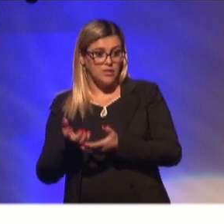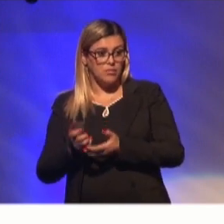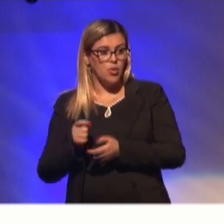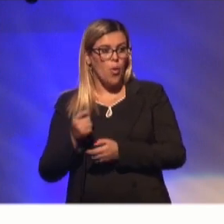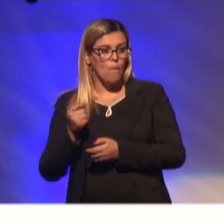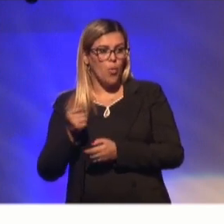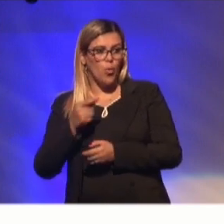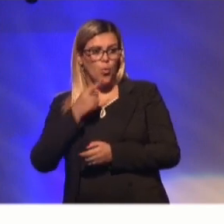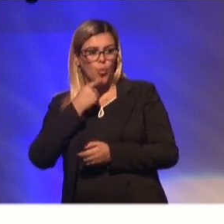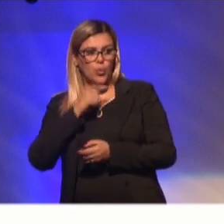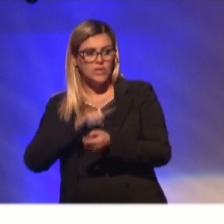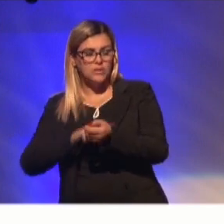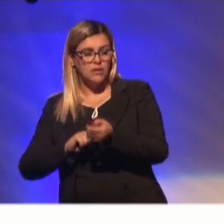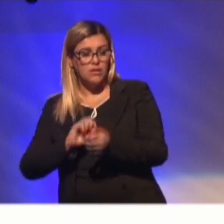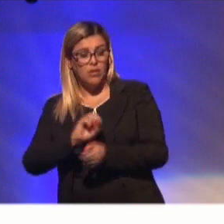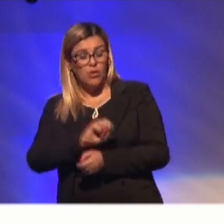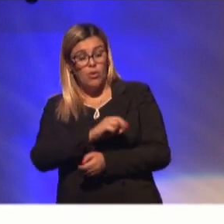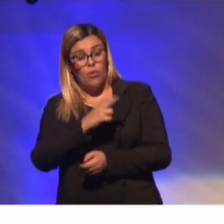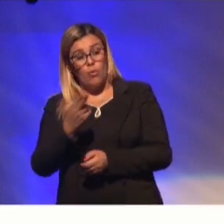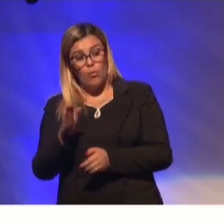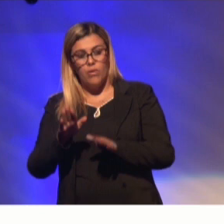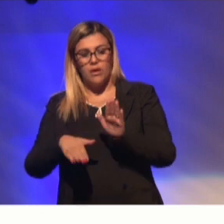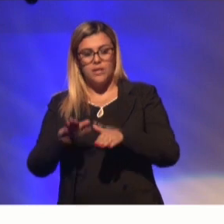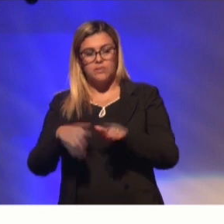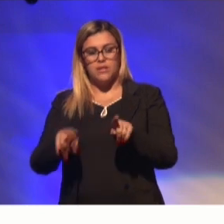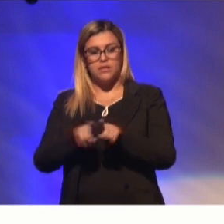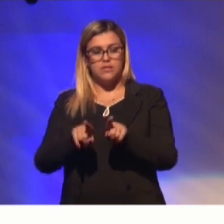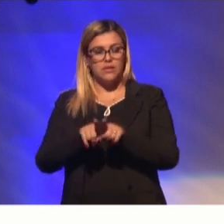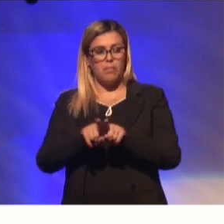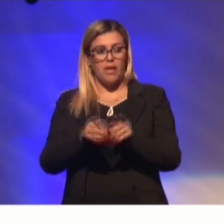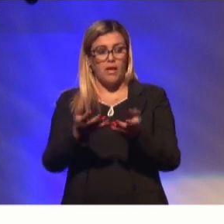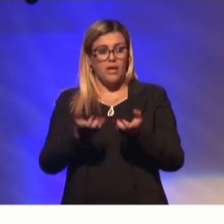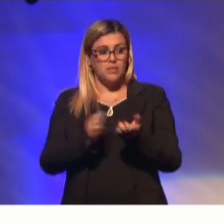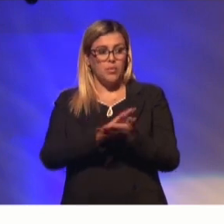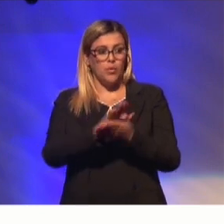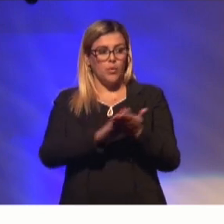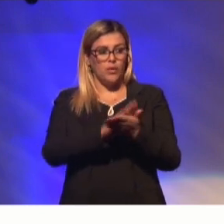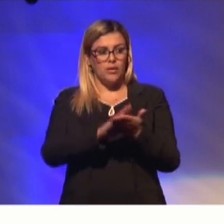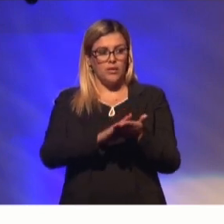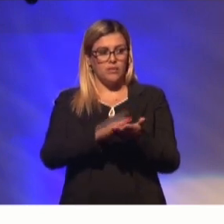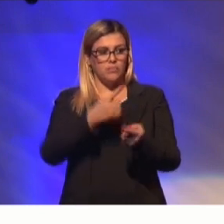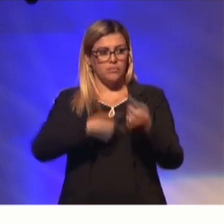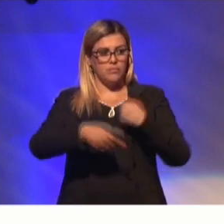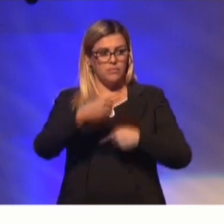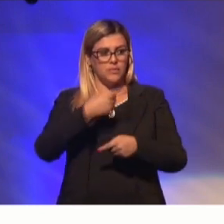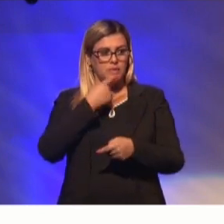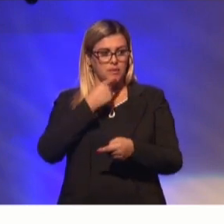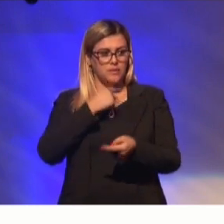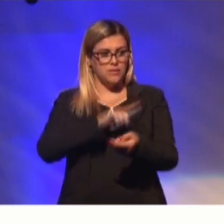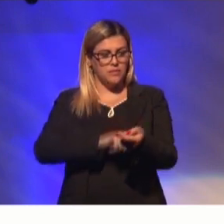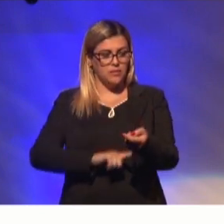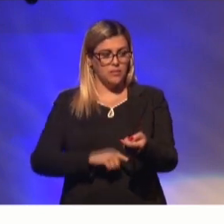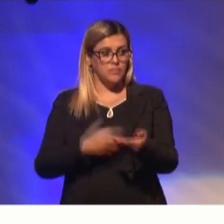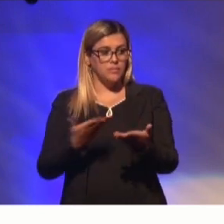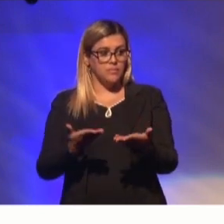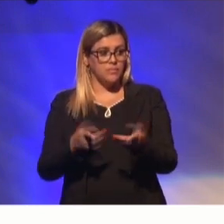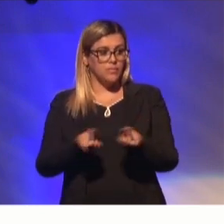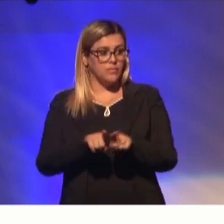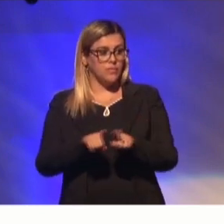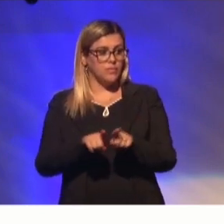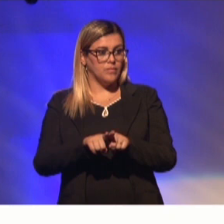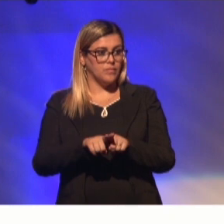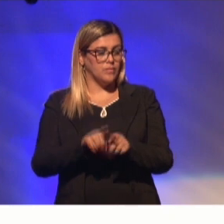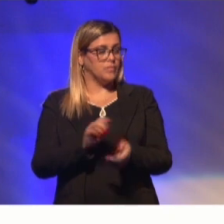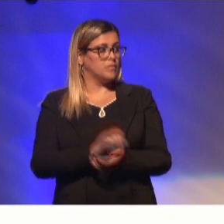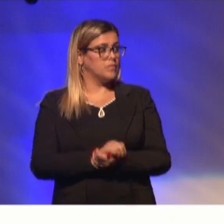aporte sanguíneo ou às vezes até mesmo nem recebendo um aporte sanguíneo ideal. E por fim,